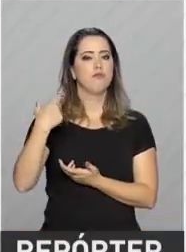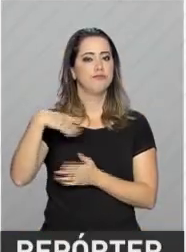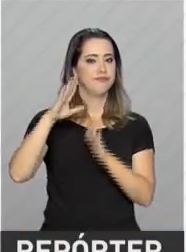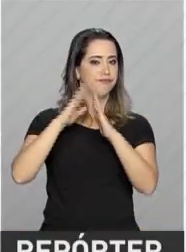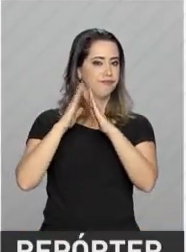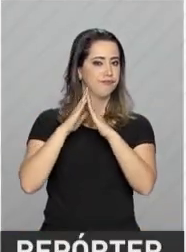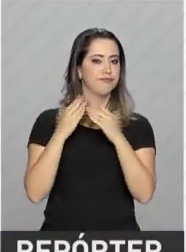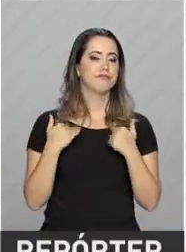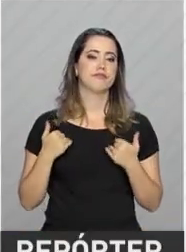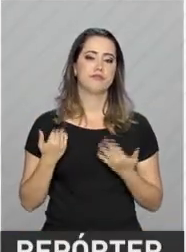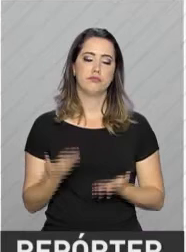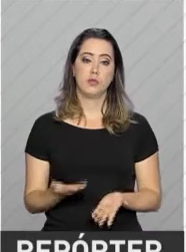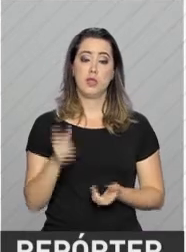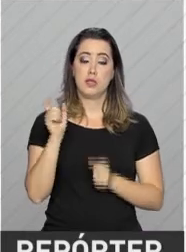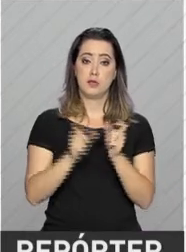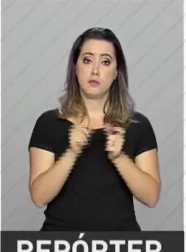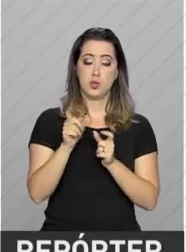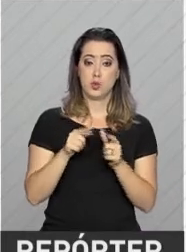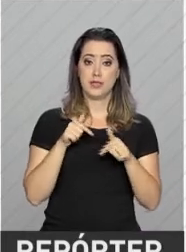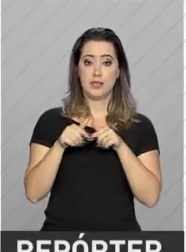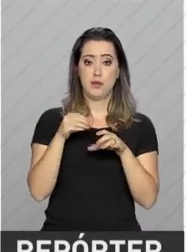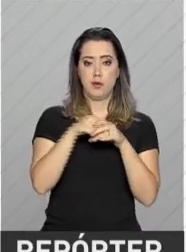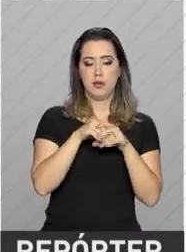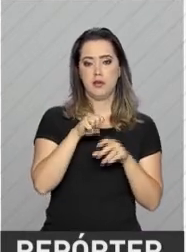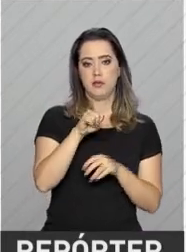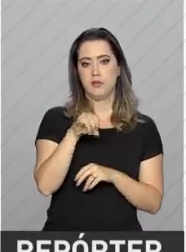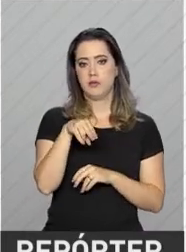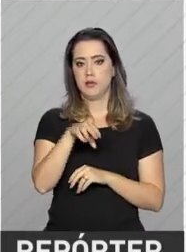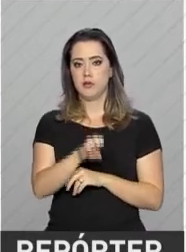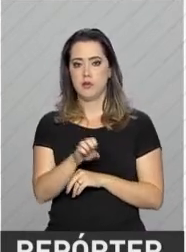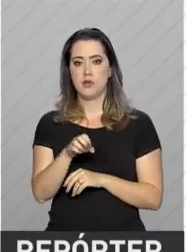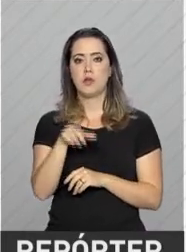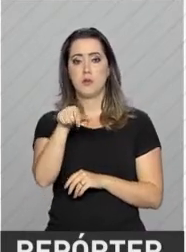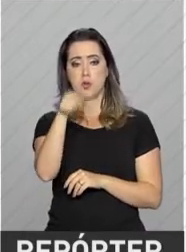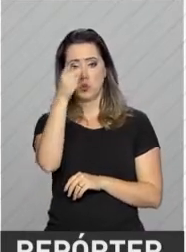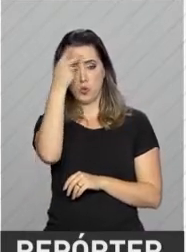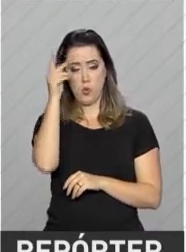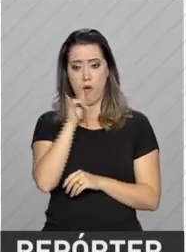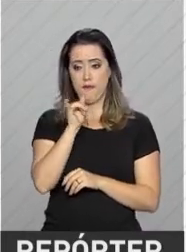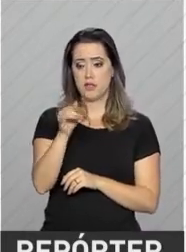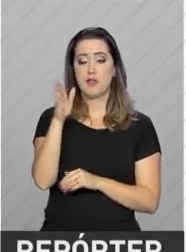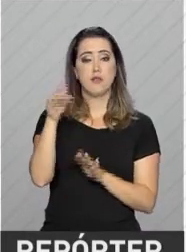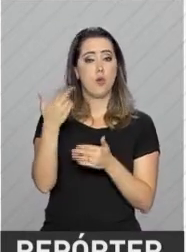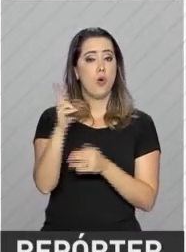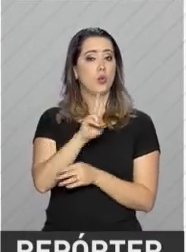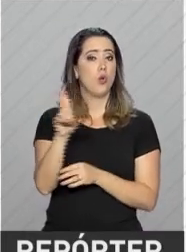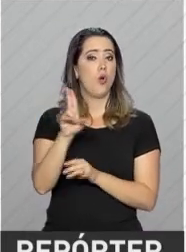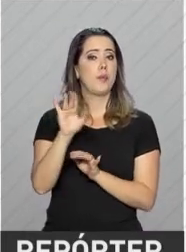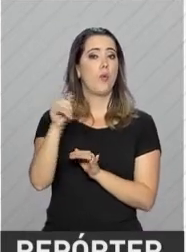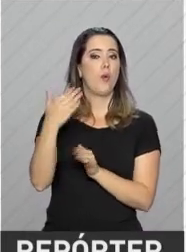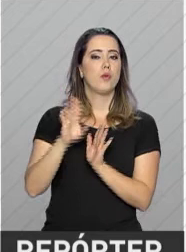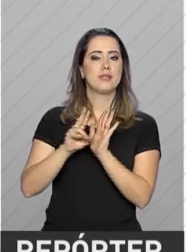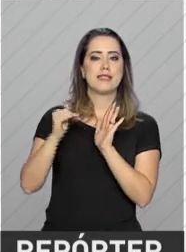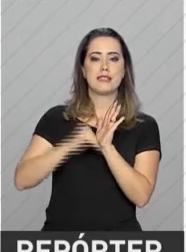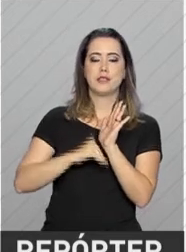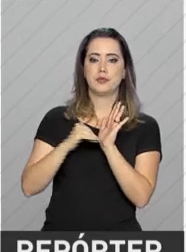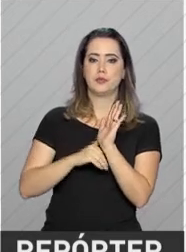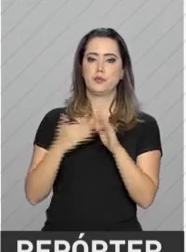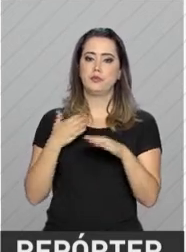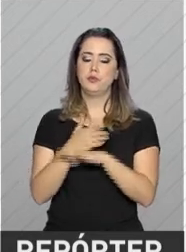os servidores do sine eram convencidos a passar nomes e senhas com esses dados a quadrilha entrava no sistema